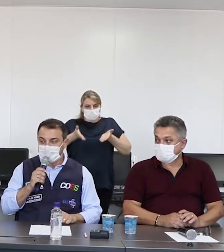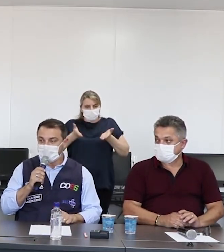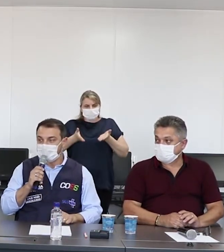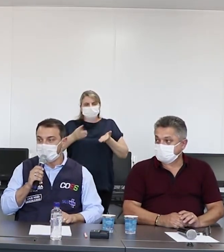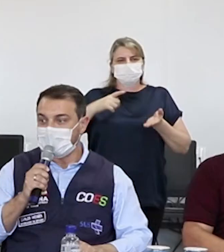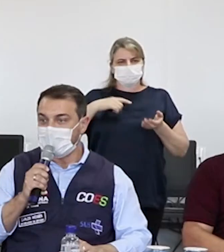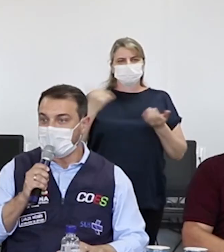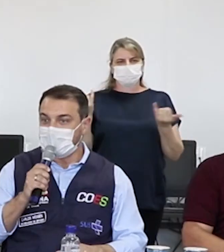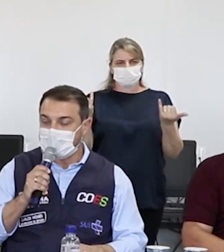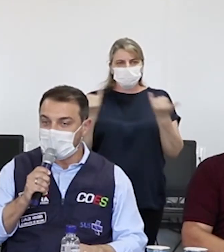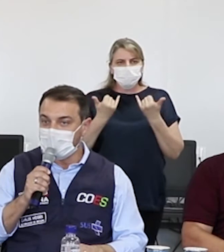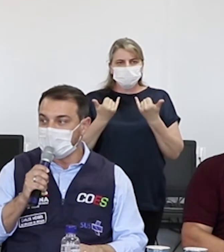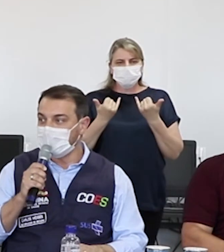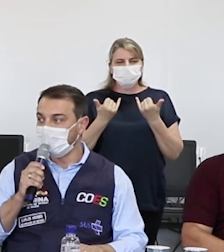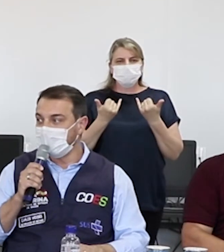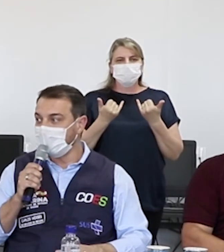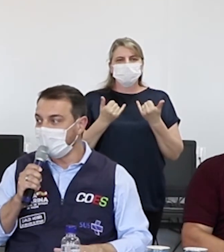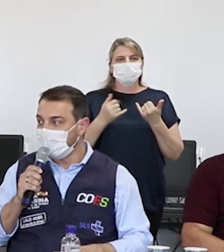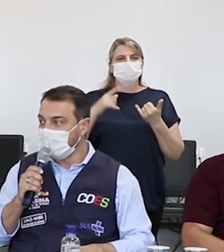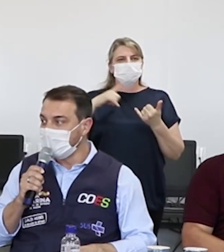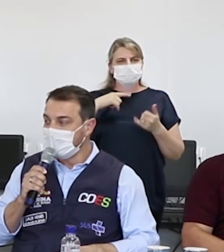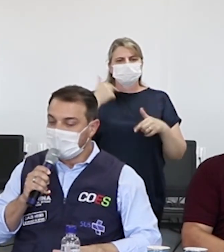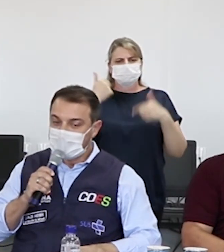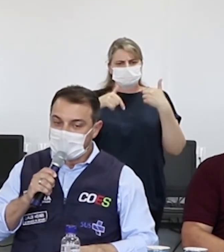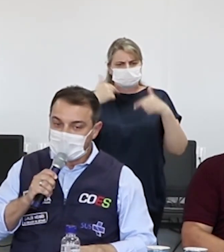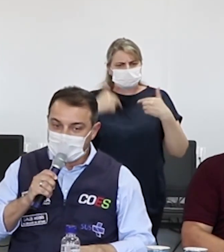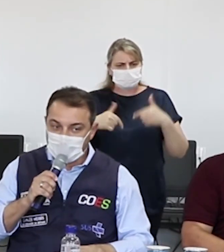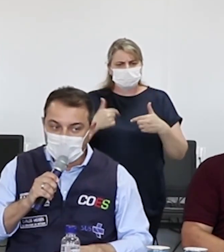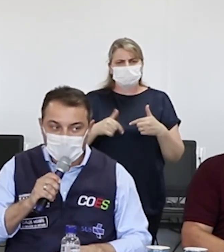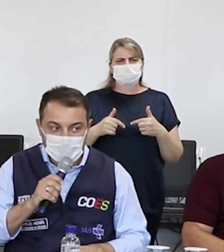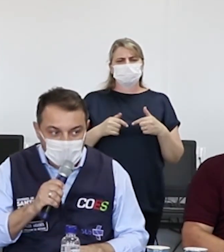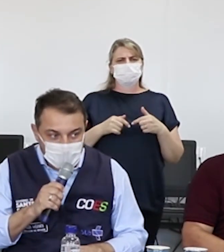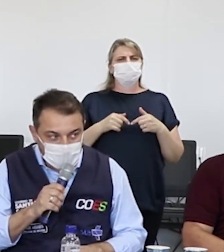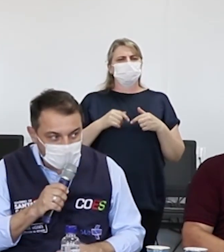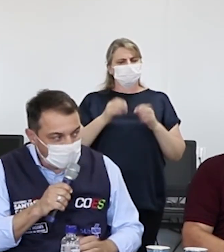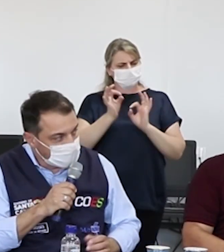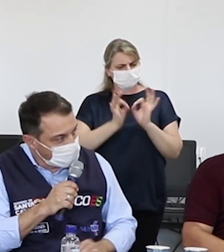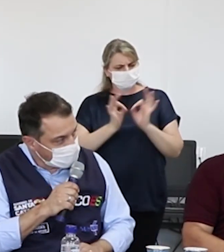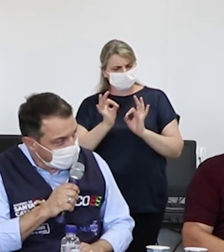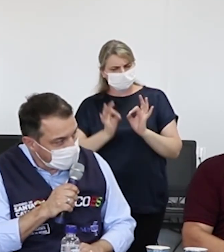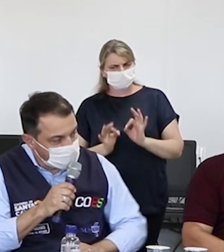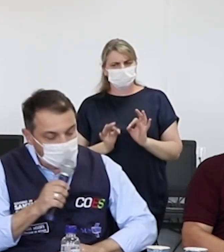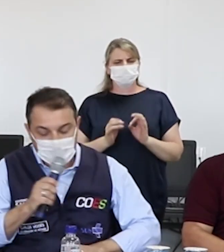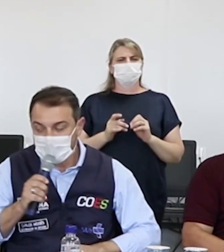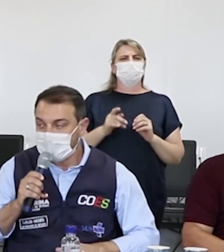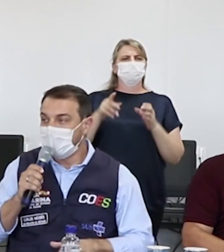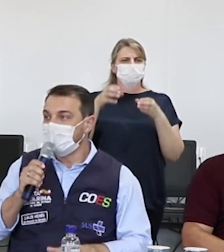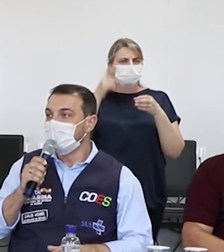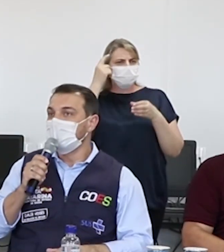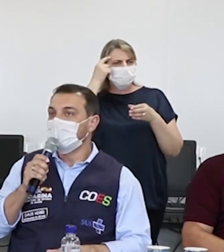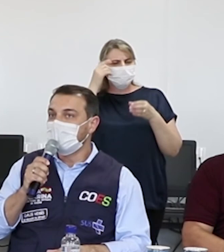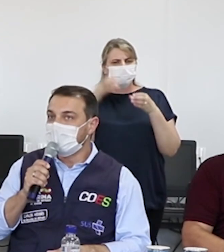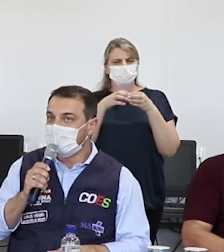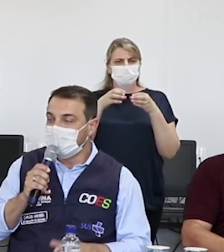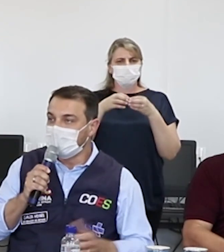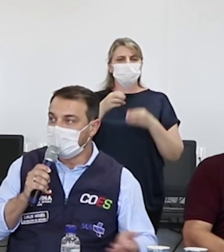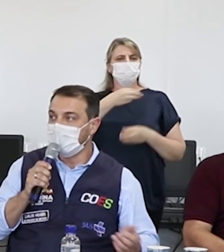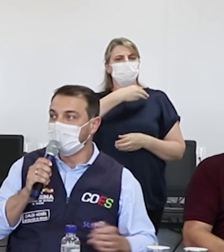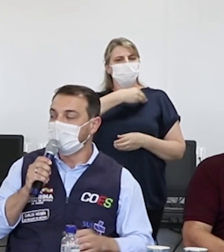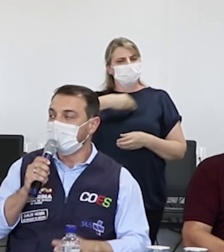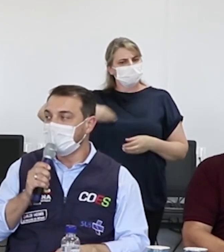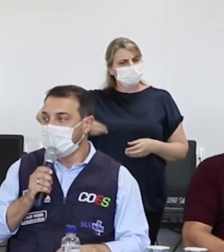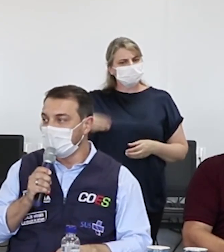ao Ministério da Saúde para incluir os professores no grupo prioritário de vacinação no dia quatro de dezembro e até agora não obteve